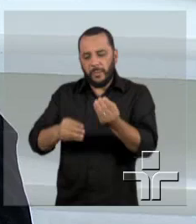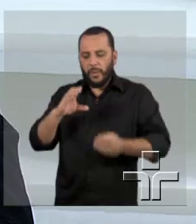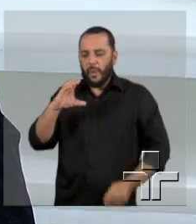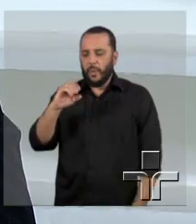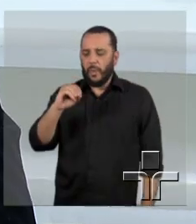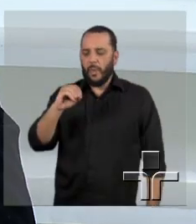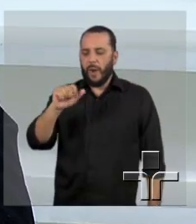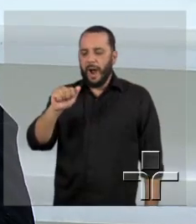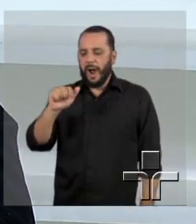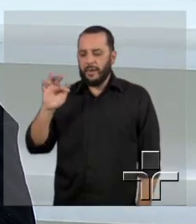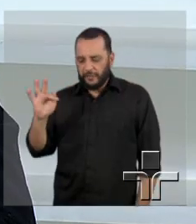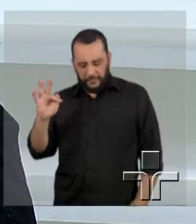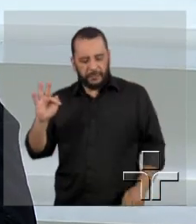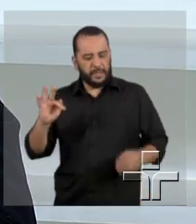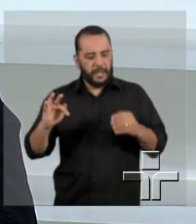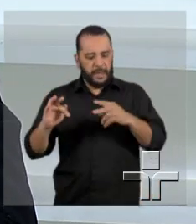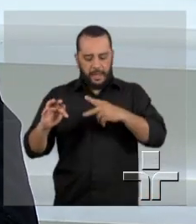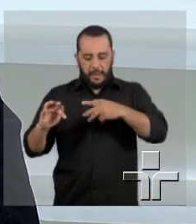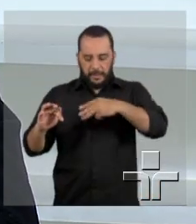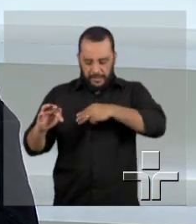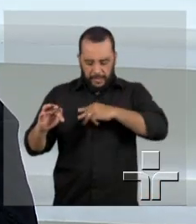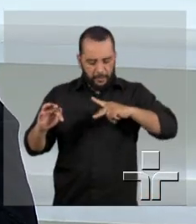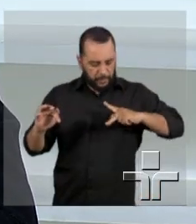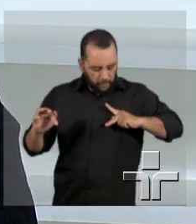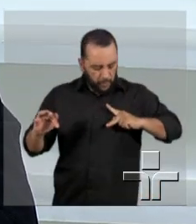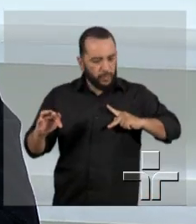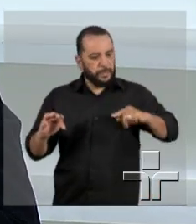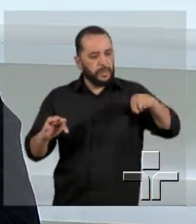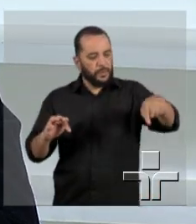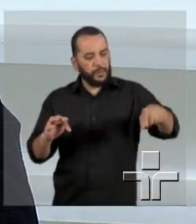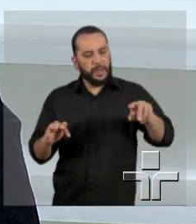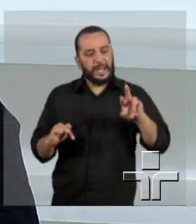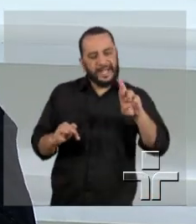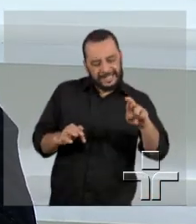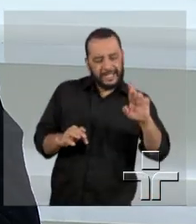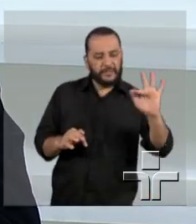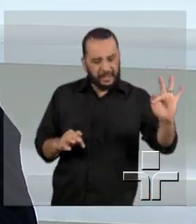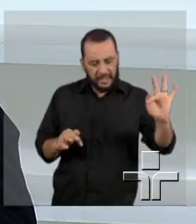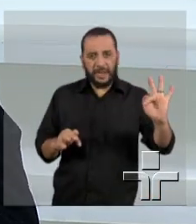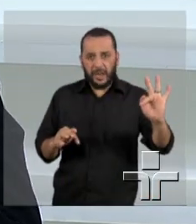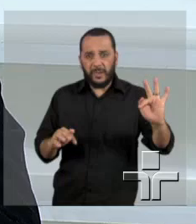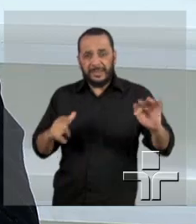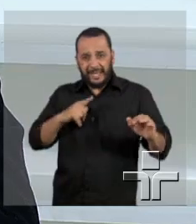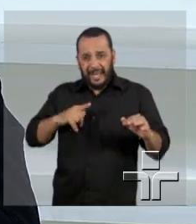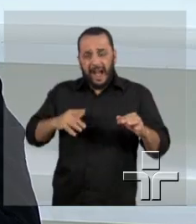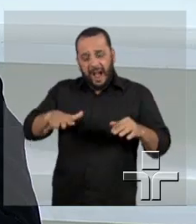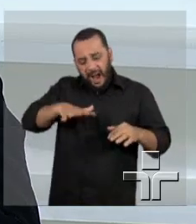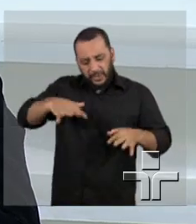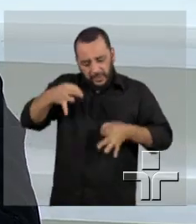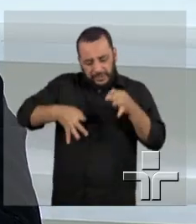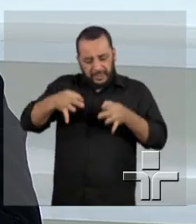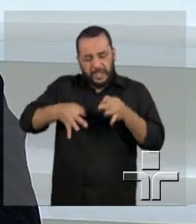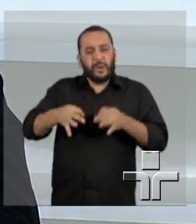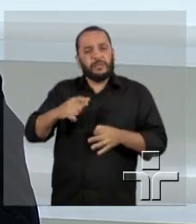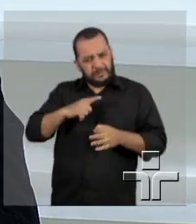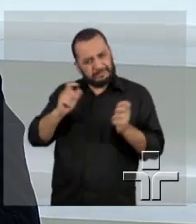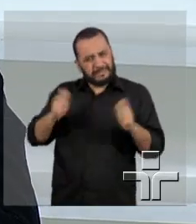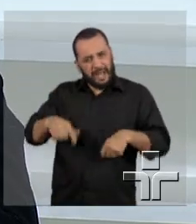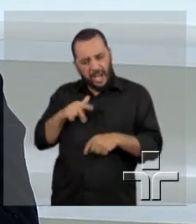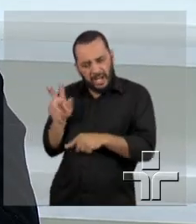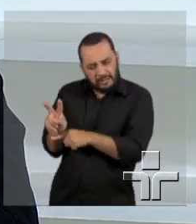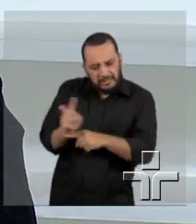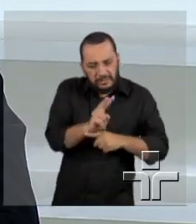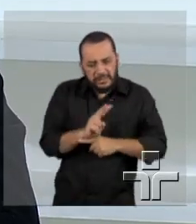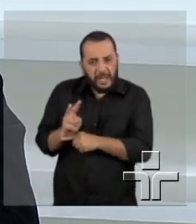Ministério Público, Polícia, Receita. O Judiciário tem estrutura para supervisionar esse compartilhamento de dados que é tão dinâmico?